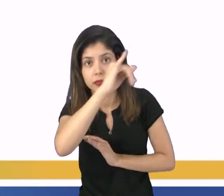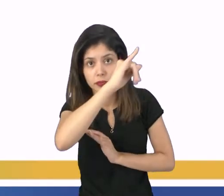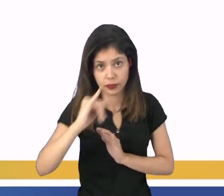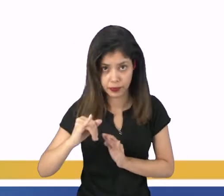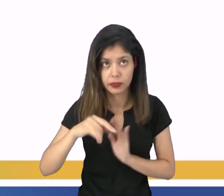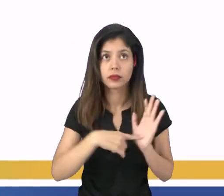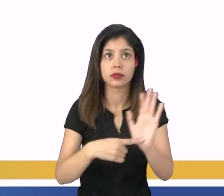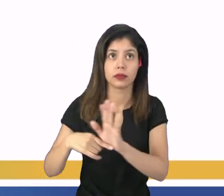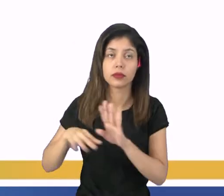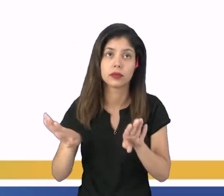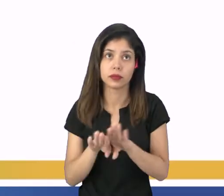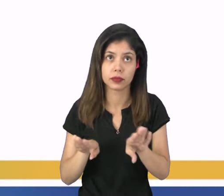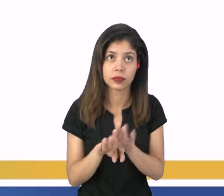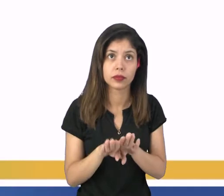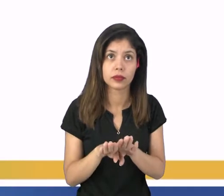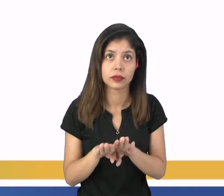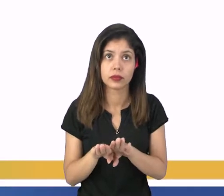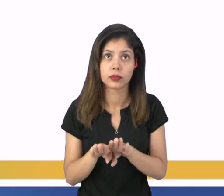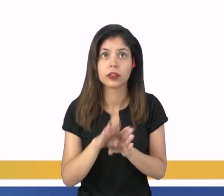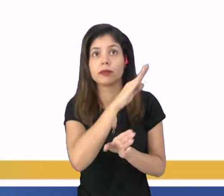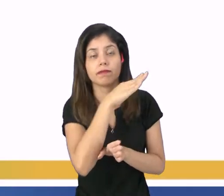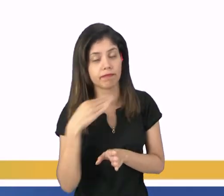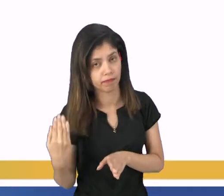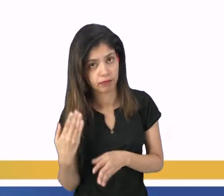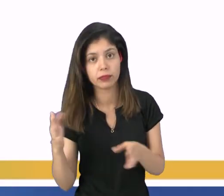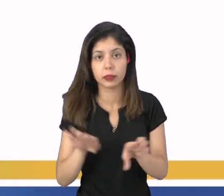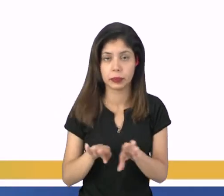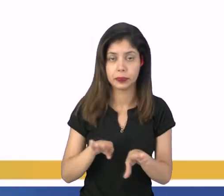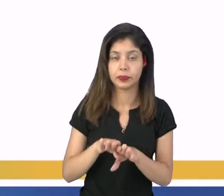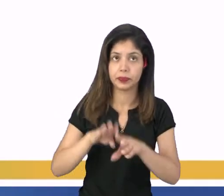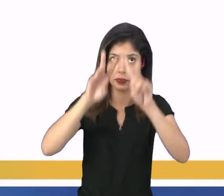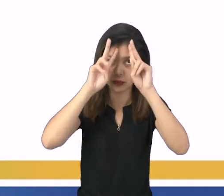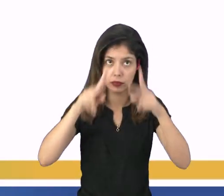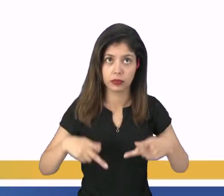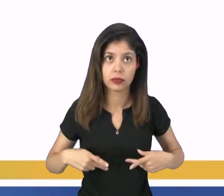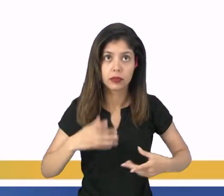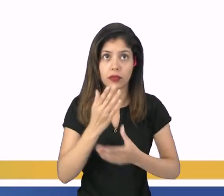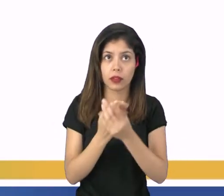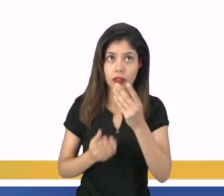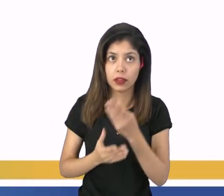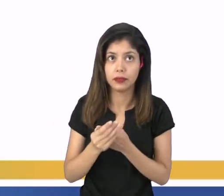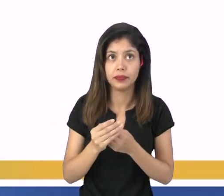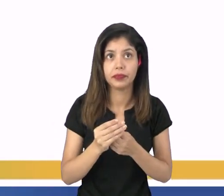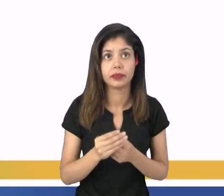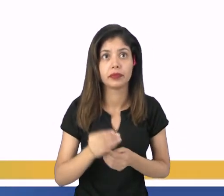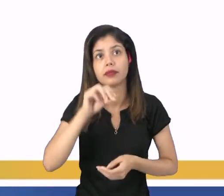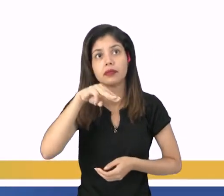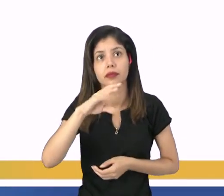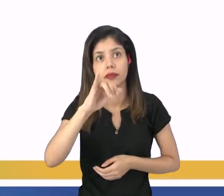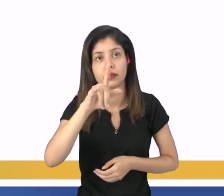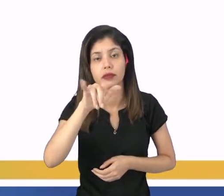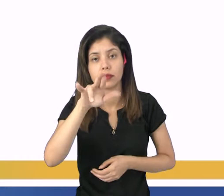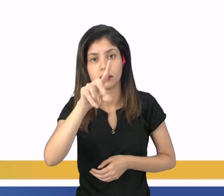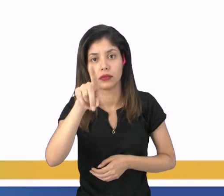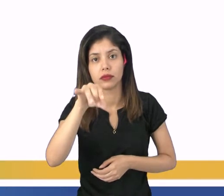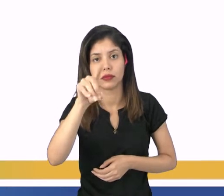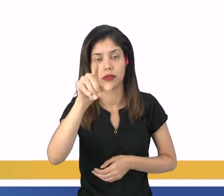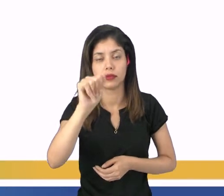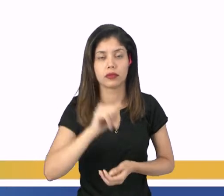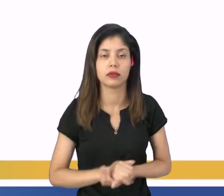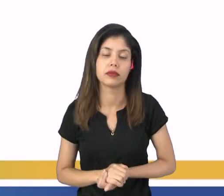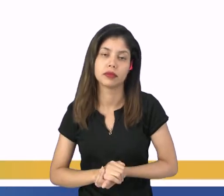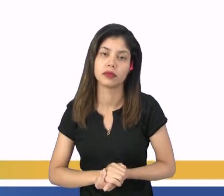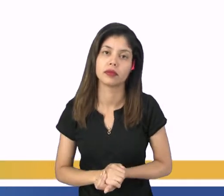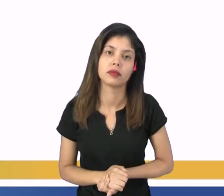de prisioneiros para sacrifícios humanos, a busca de mão de obra, e uma missão civilizadora, segundo